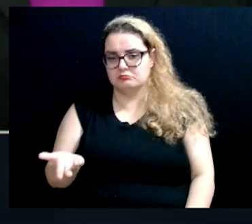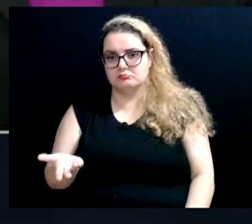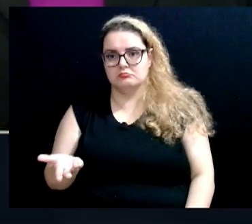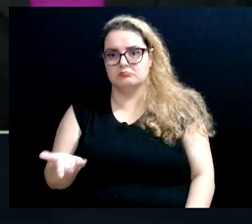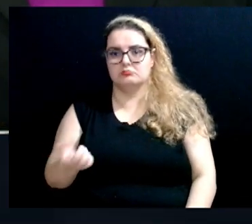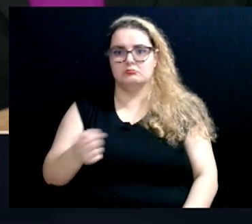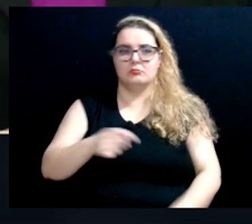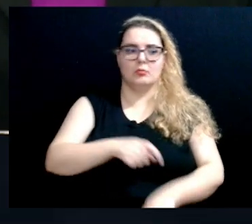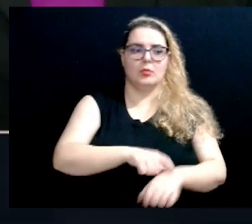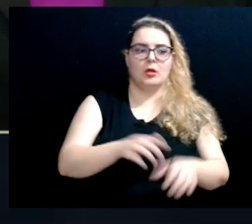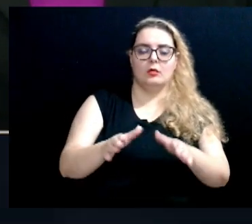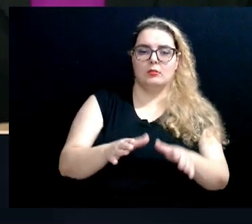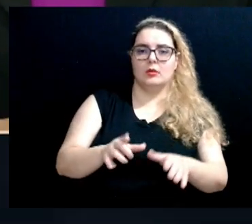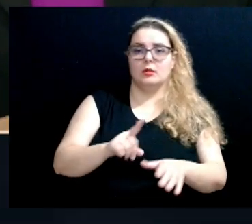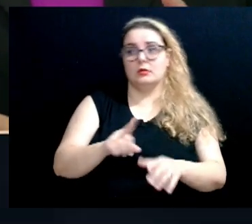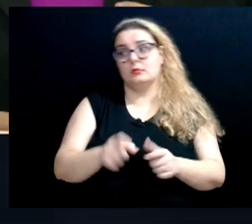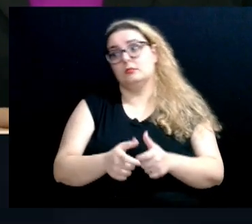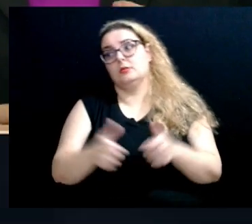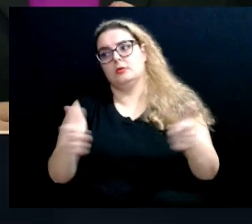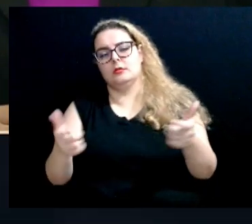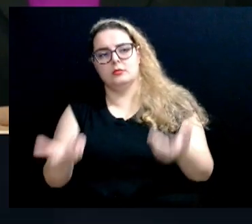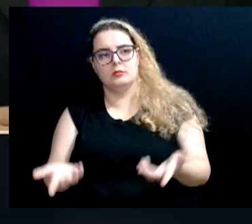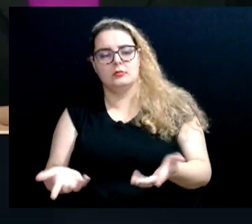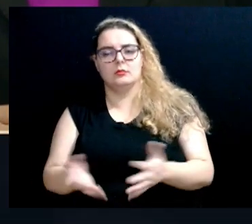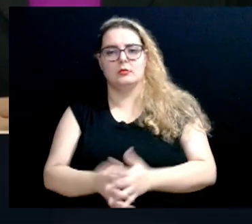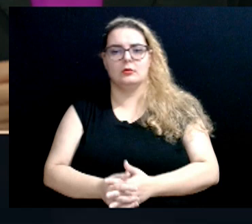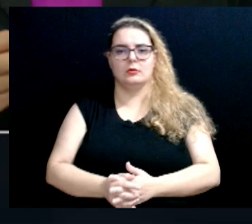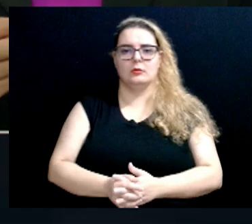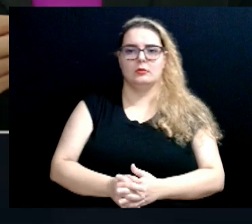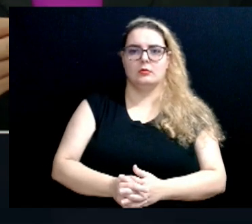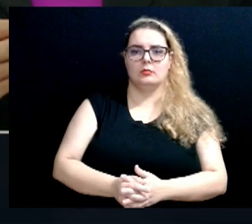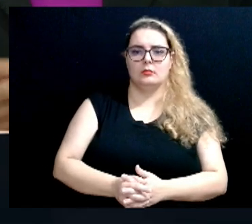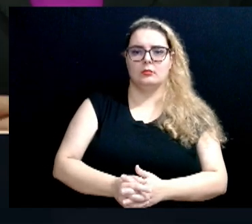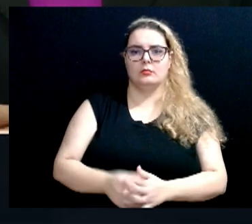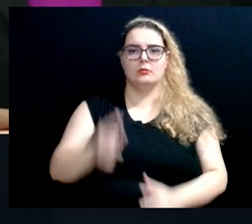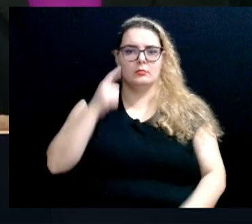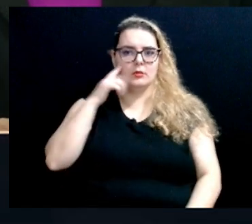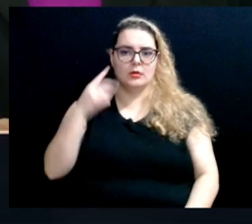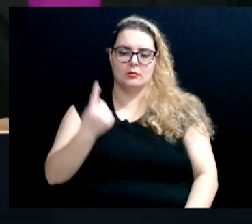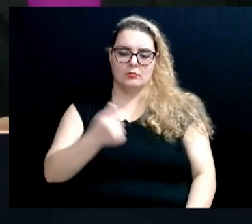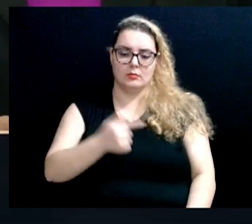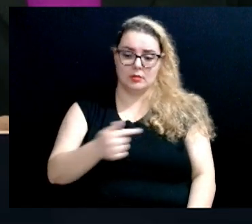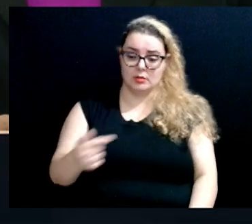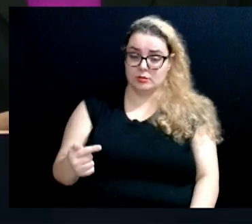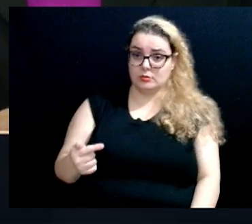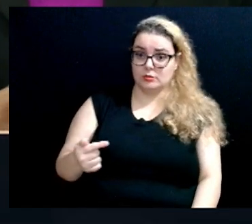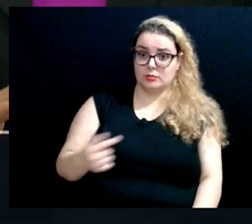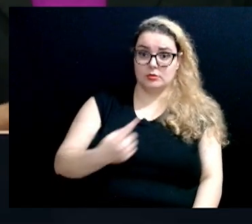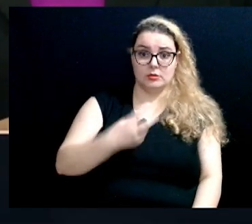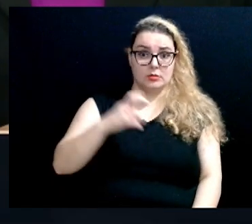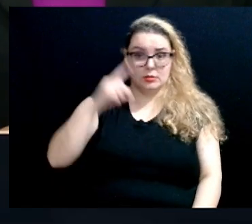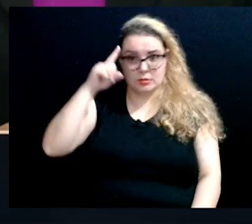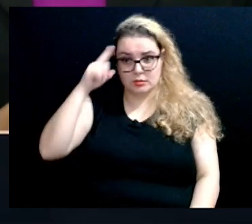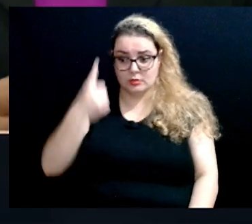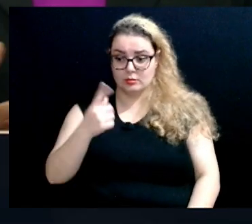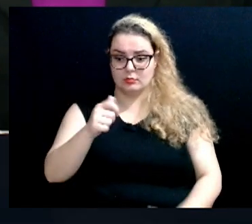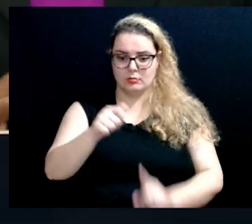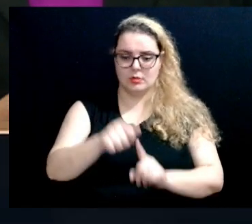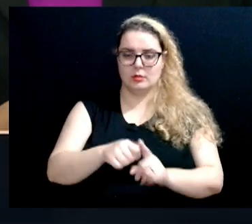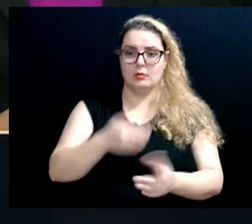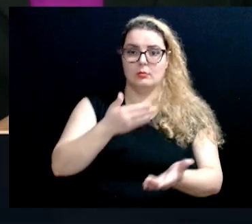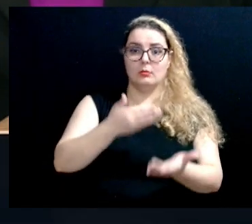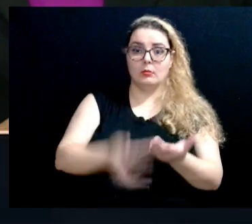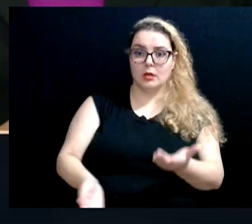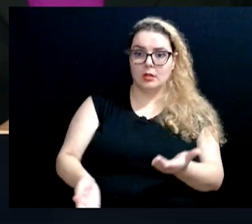não tão longo, porque imagina você uma semana, 15 dias, um mês, perdendo 2,